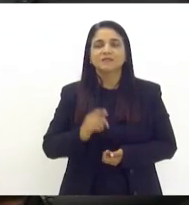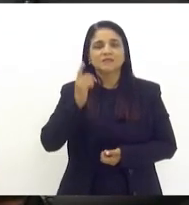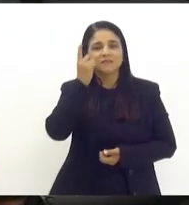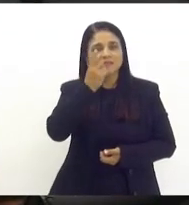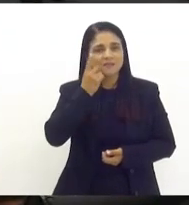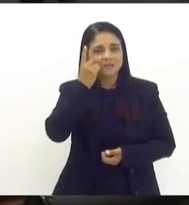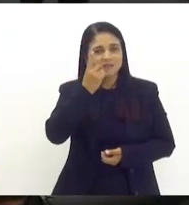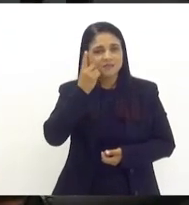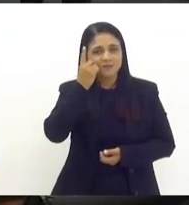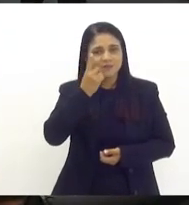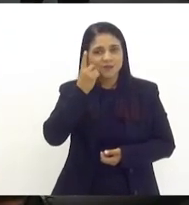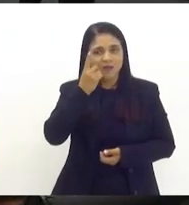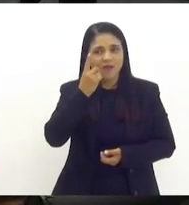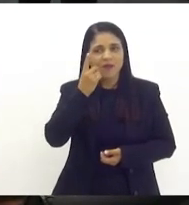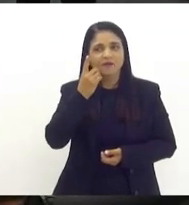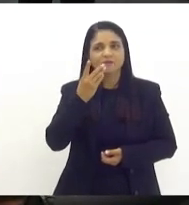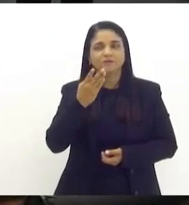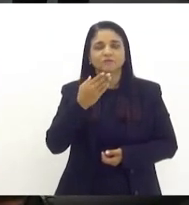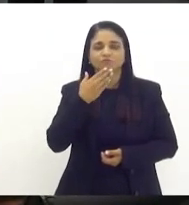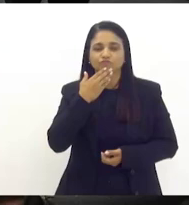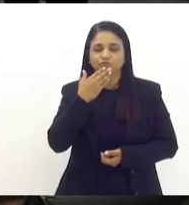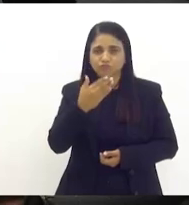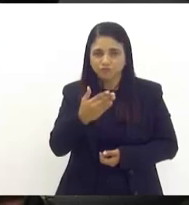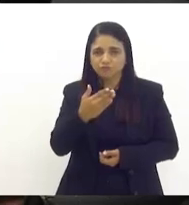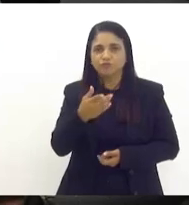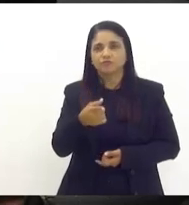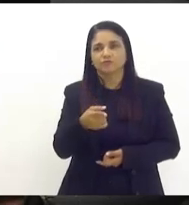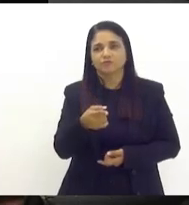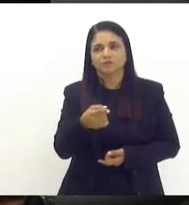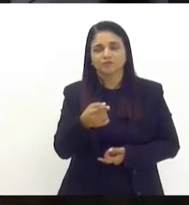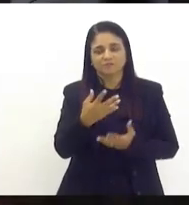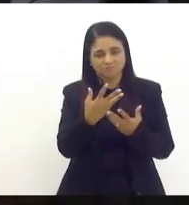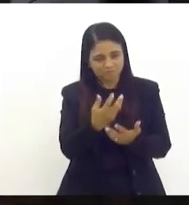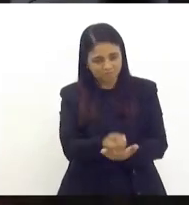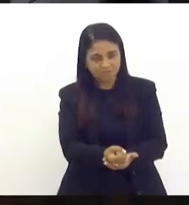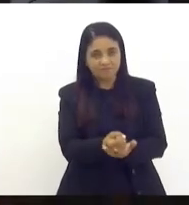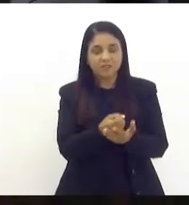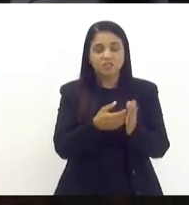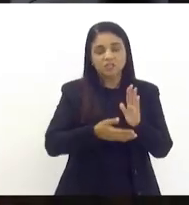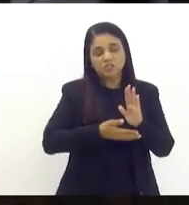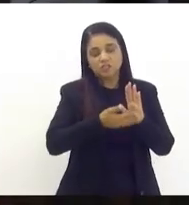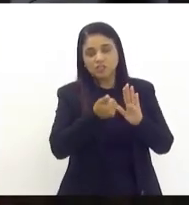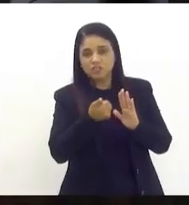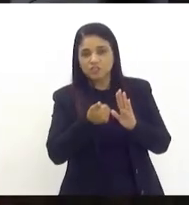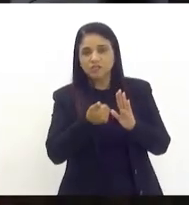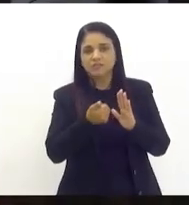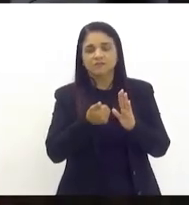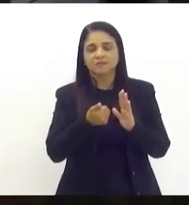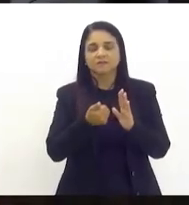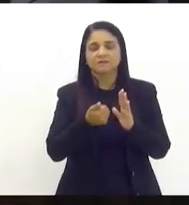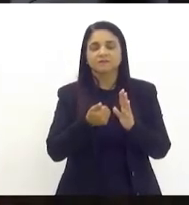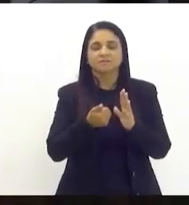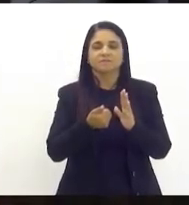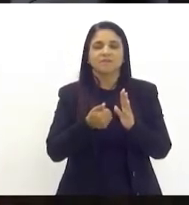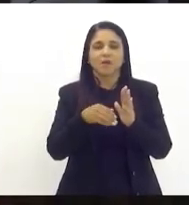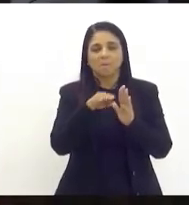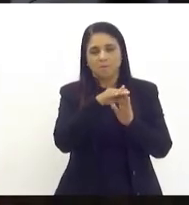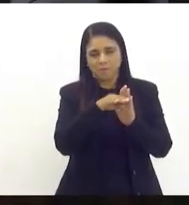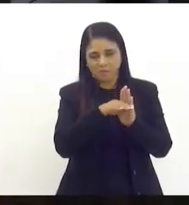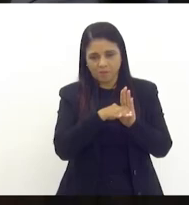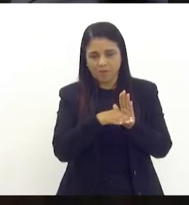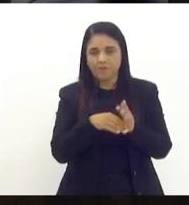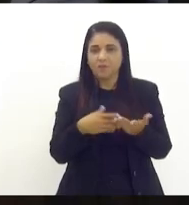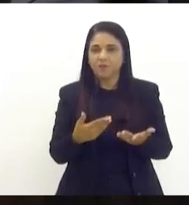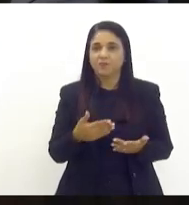interfere o pedido de vossa excelência e tira de pauta a pedido do autor